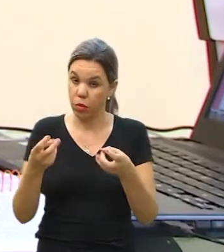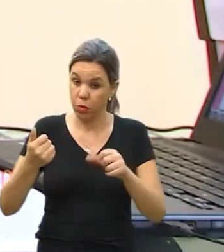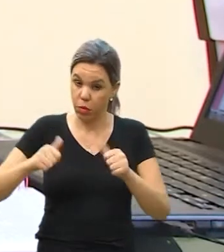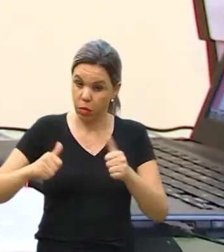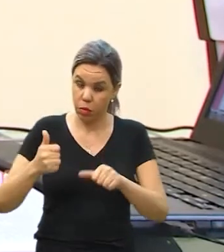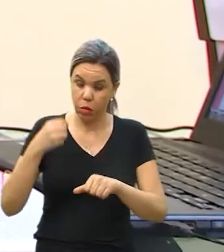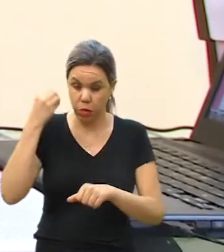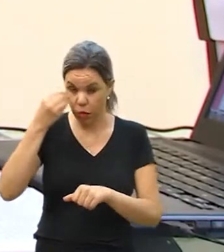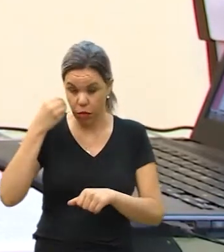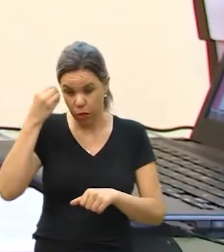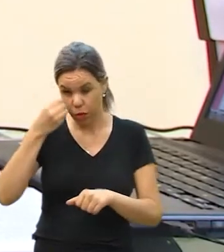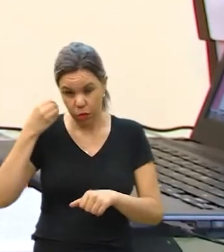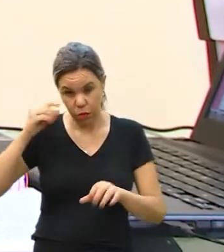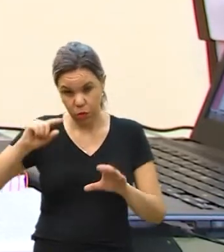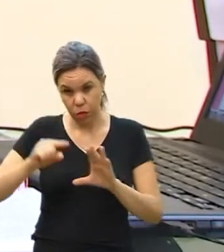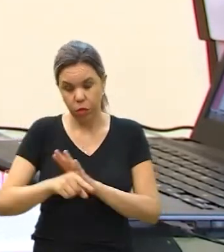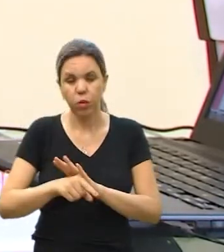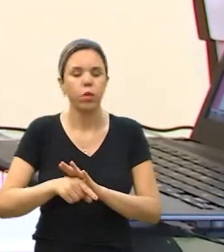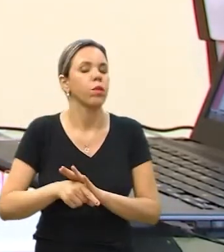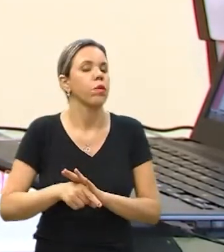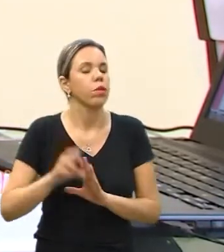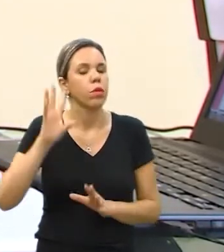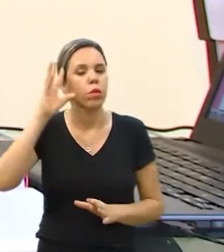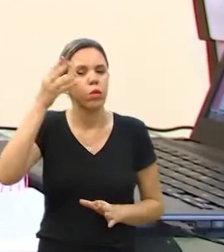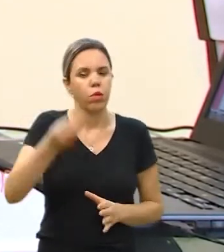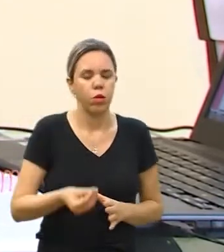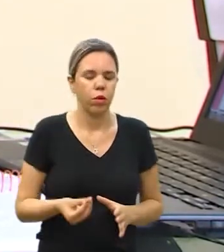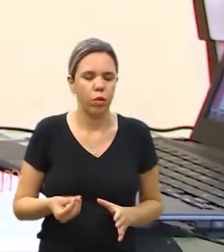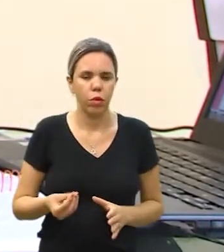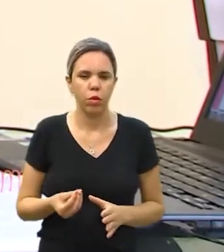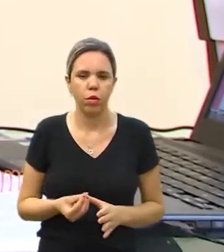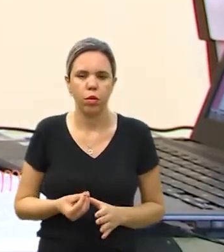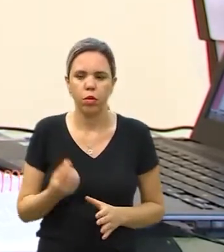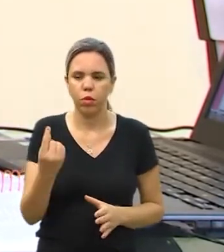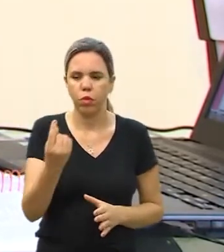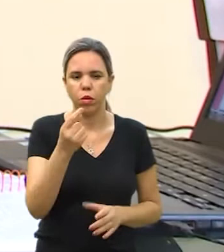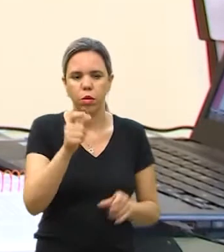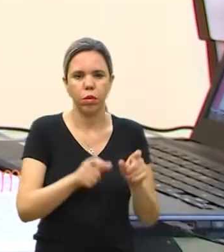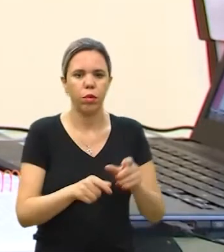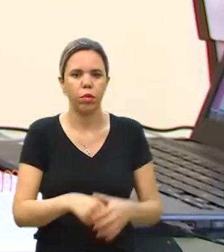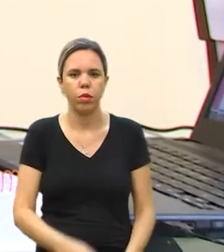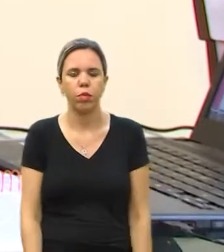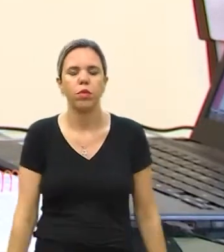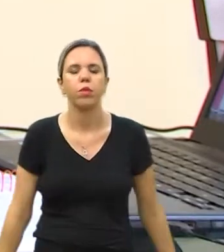muito aprofundado para você entender cada indivíduo.